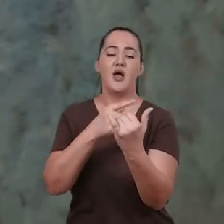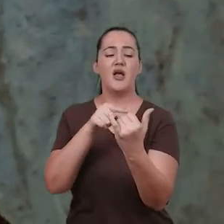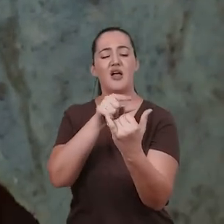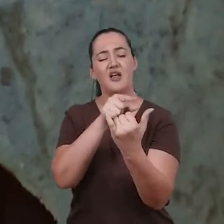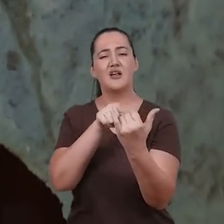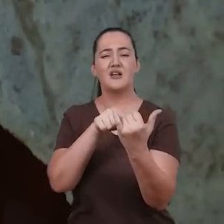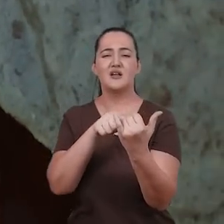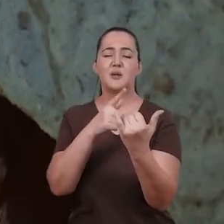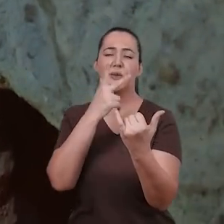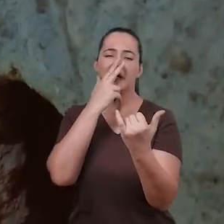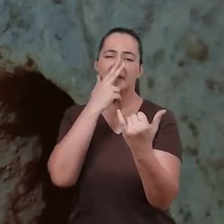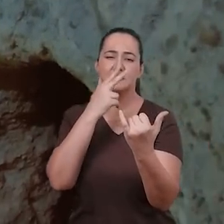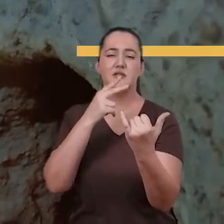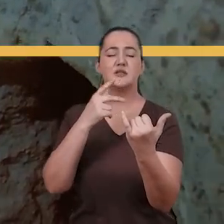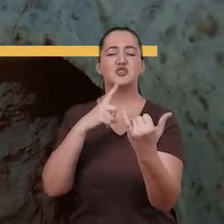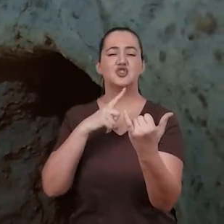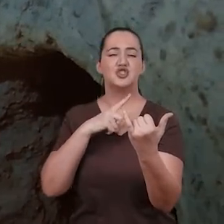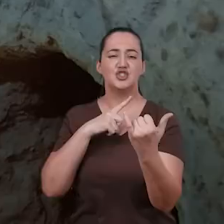aqui, geralmente uma lamparina